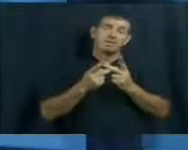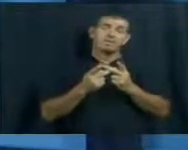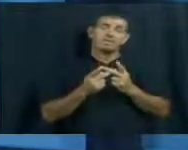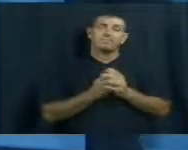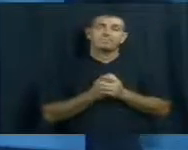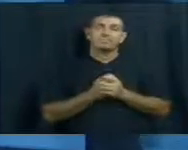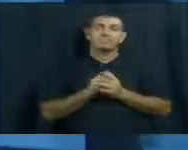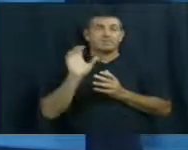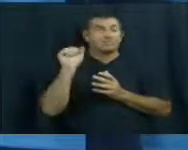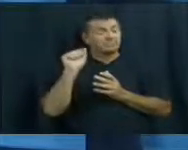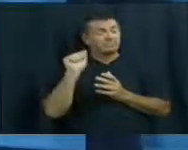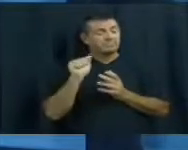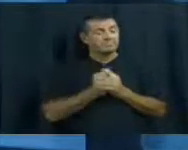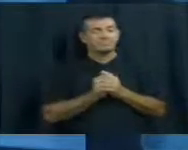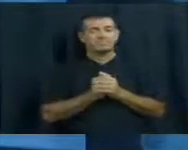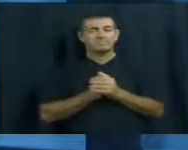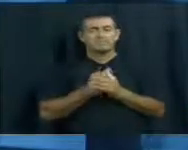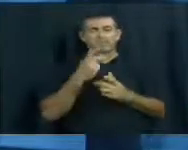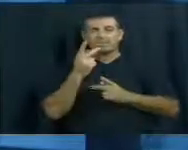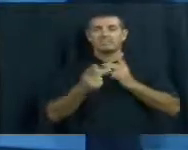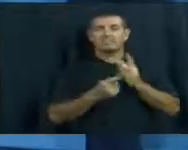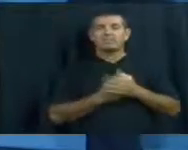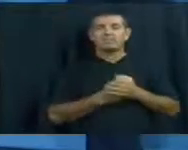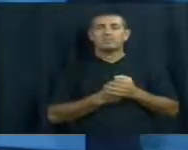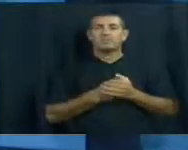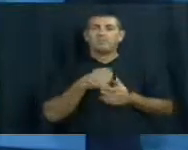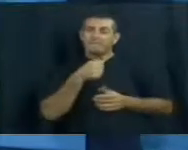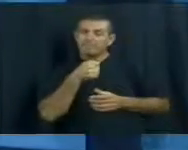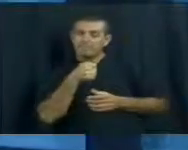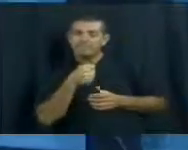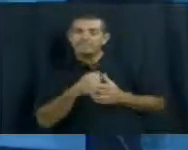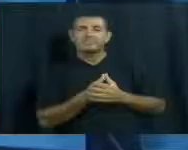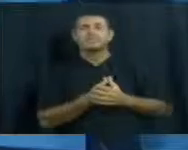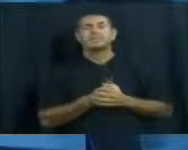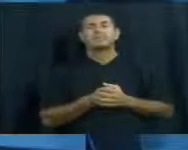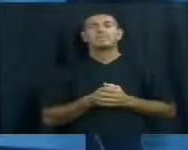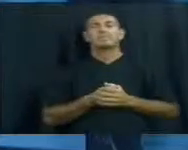prefeito. Ela fez um áudio antes da gente passar algumas informações do carnaval. Vamos lá.